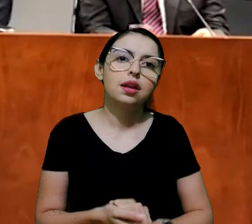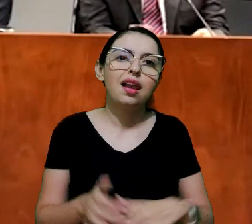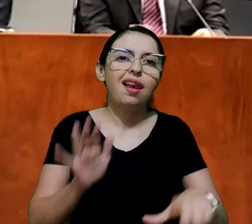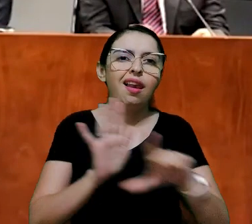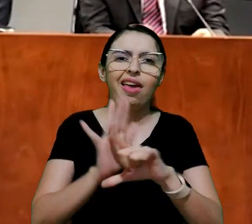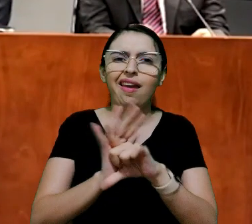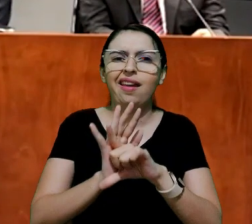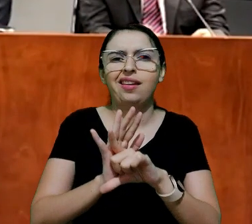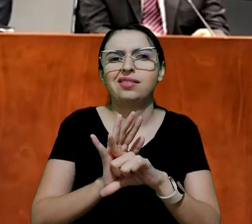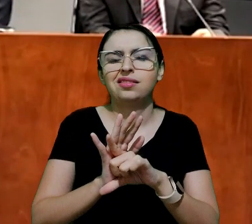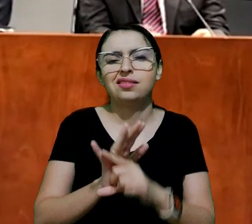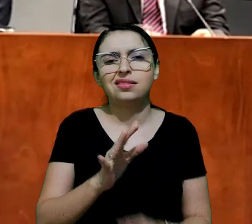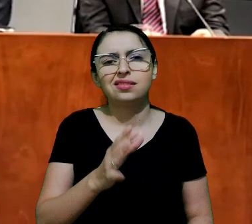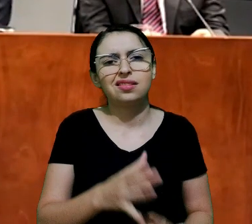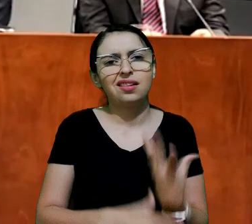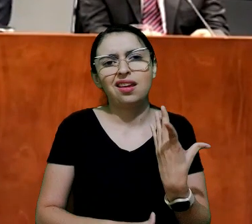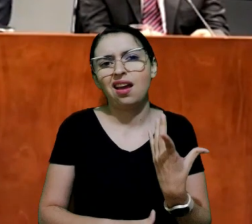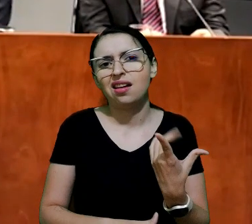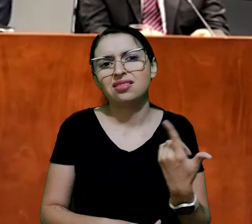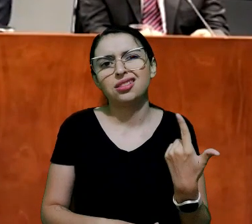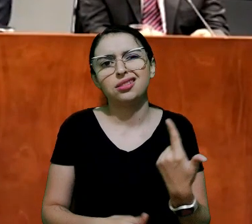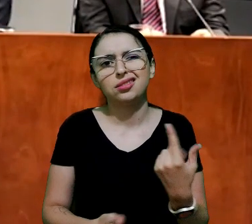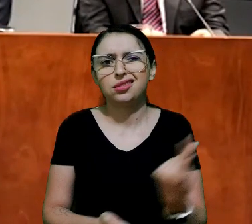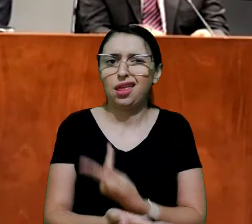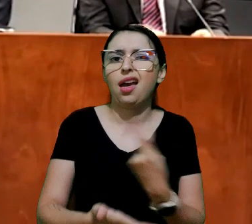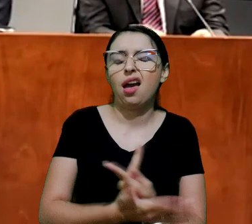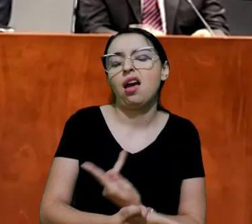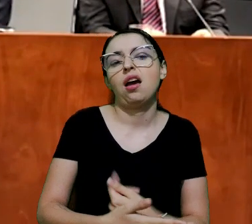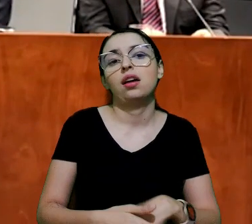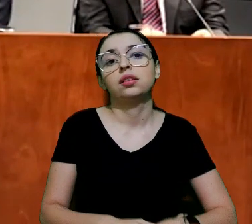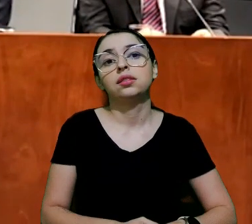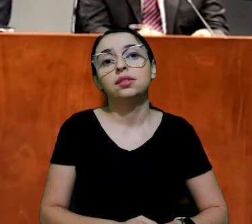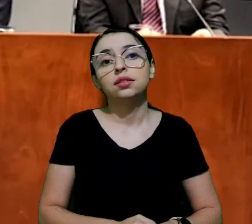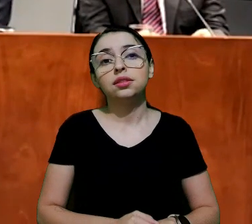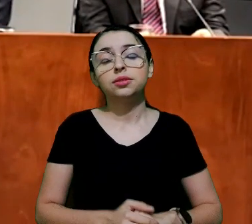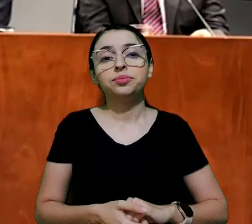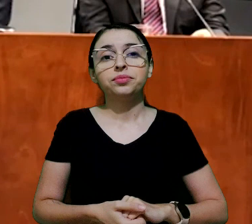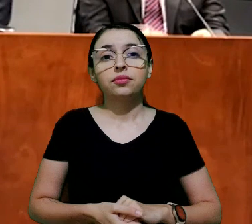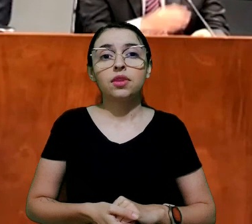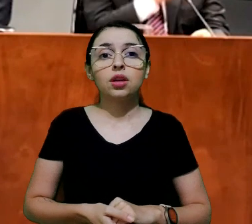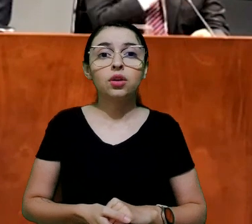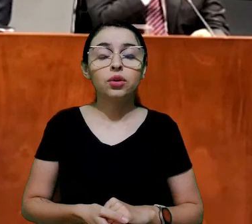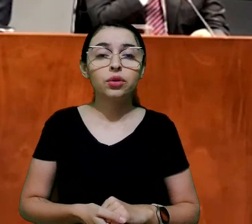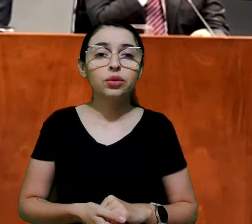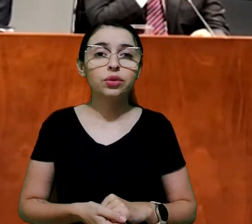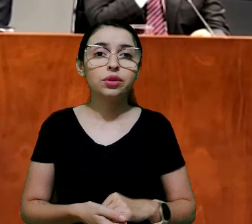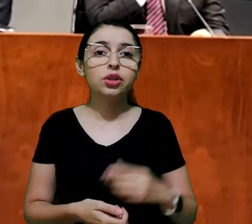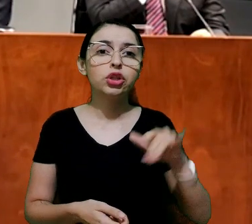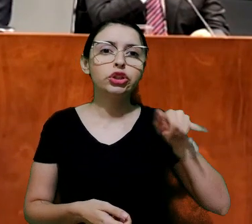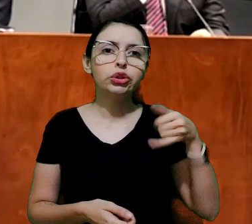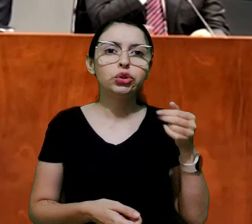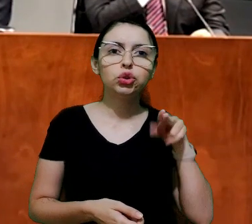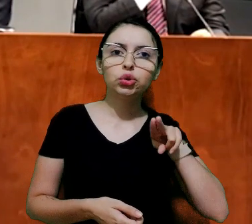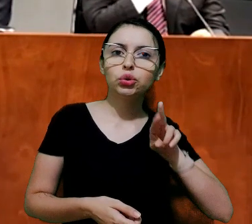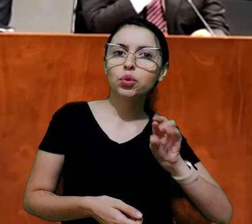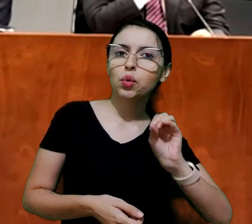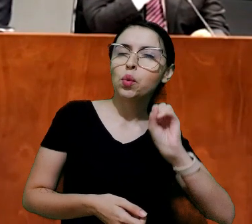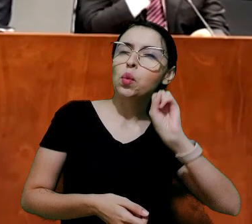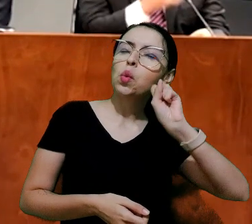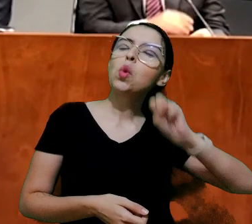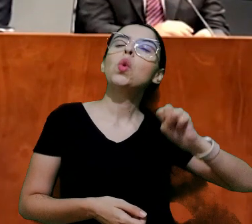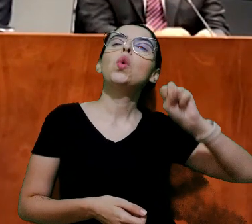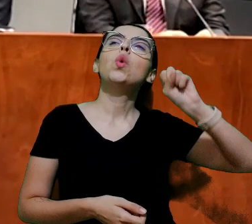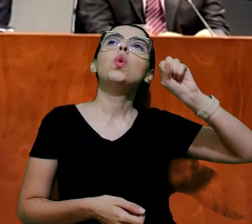insegurança e na área que atua também. Existem muitas leis mal elaboradas, existe